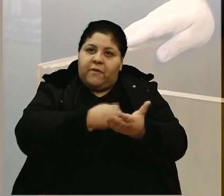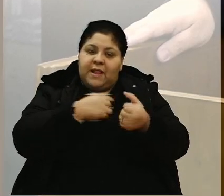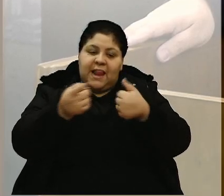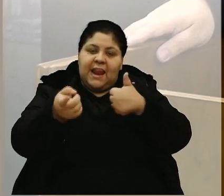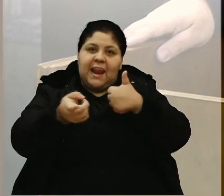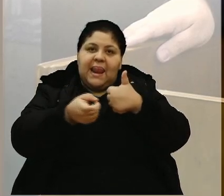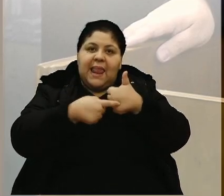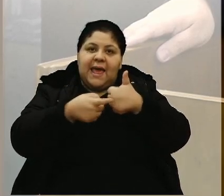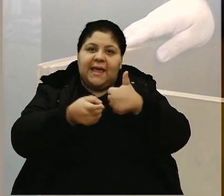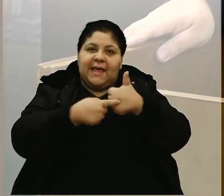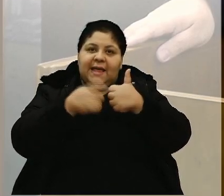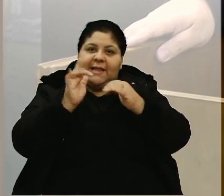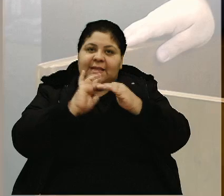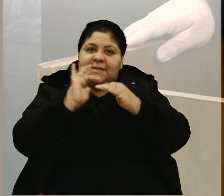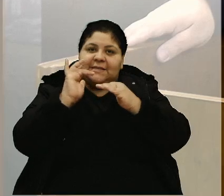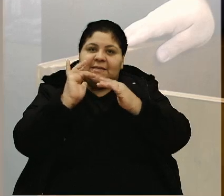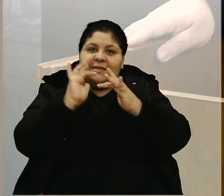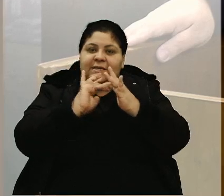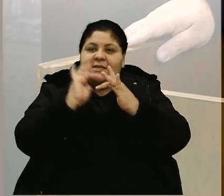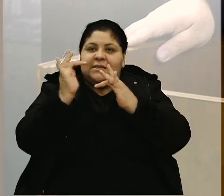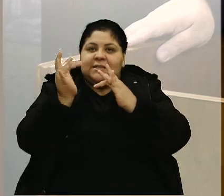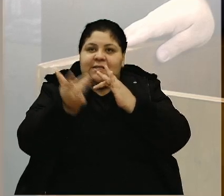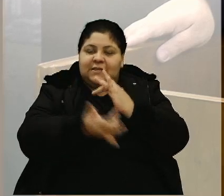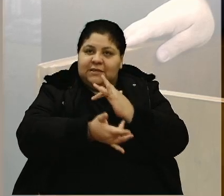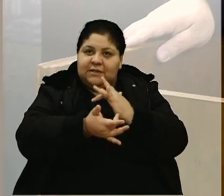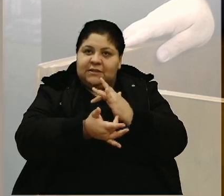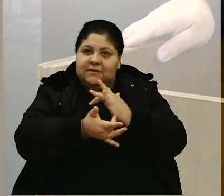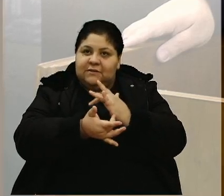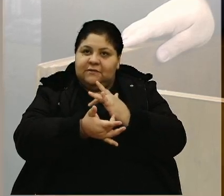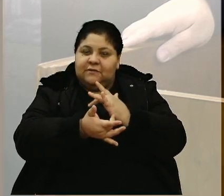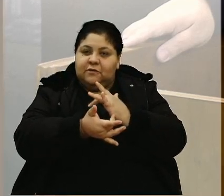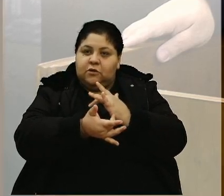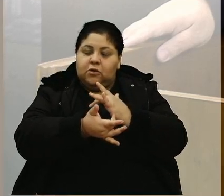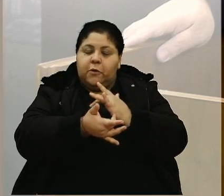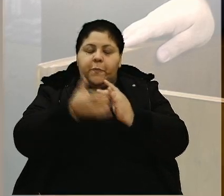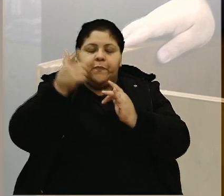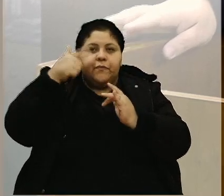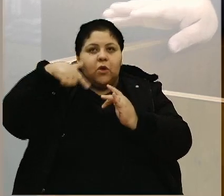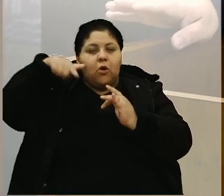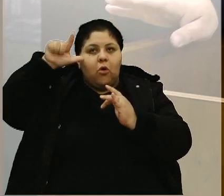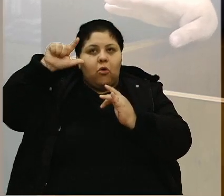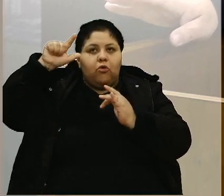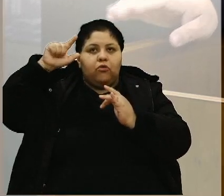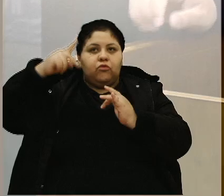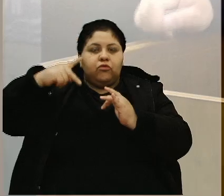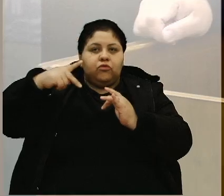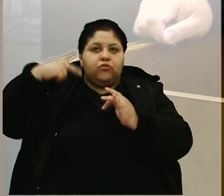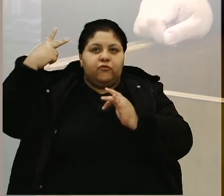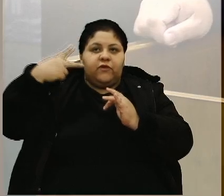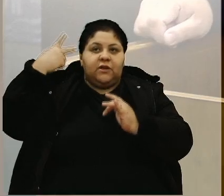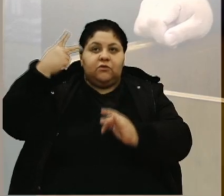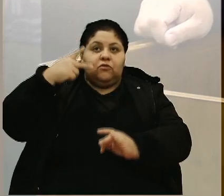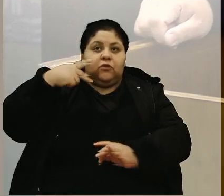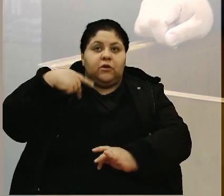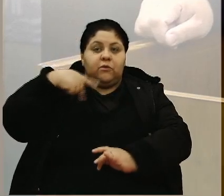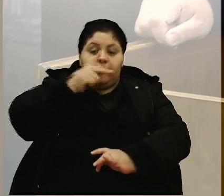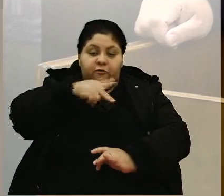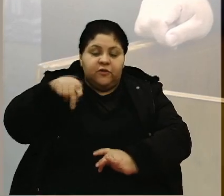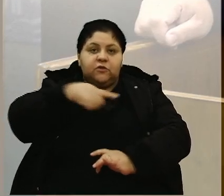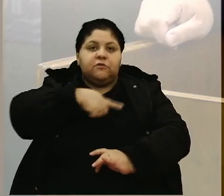lacração, como até falou ontem o vereador Zanquim sobre lacração. E não estou pessoalizando nesse